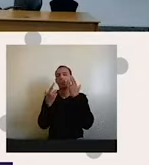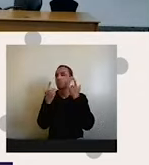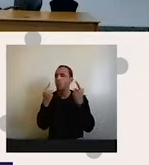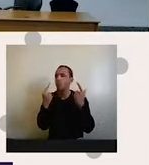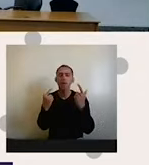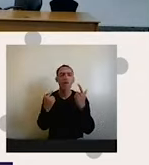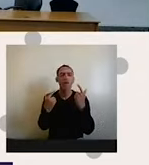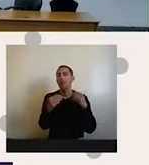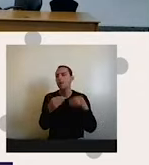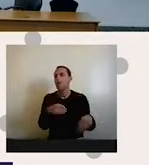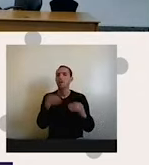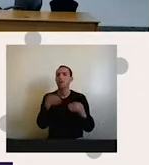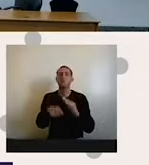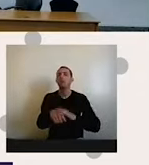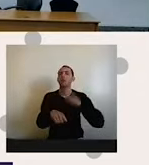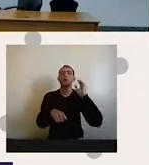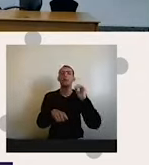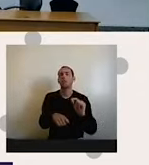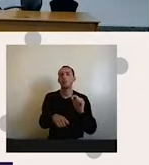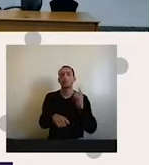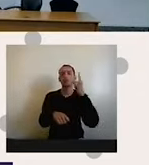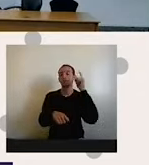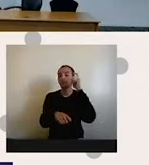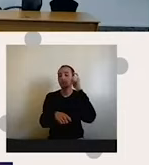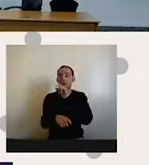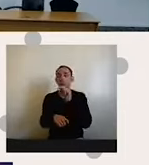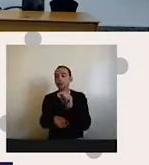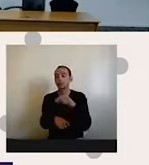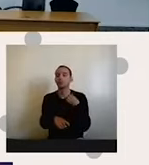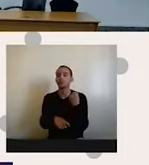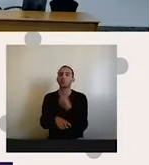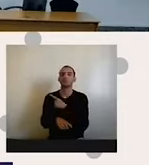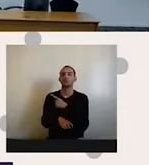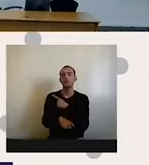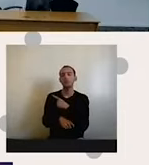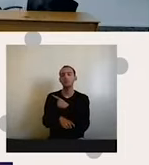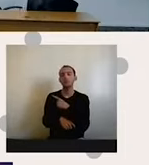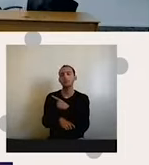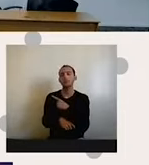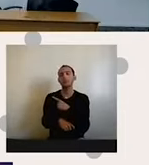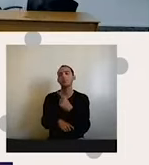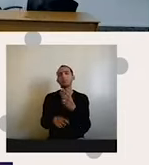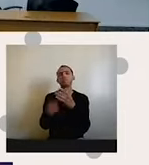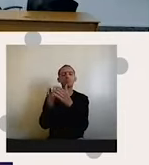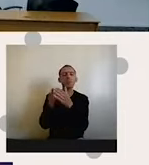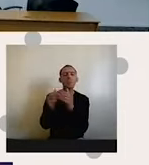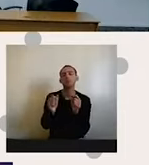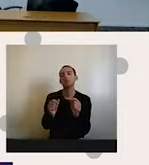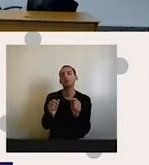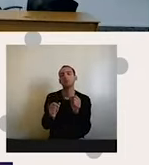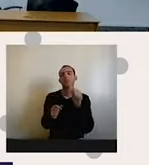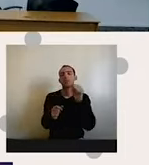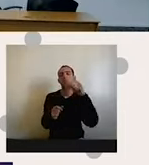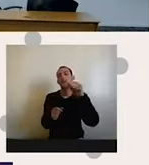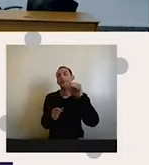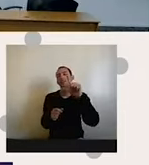nós temos, para eu pedir que a análise ergonômica tenha risco psicossocial,